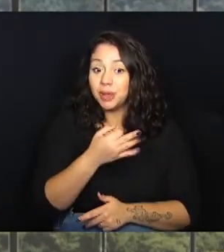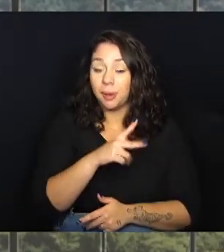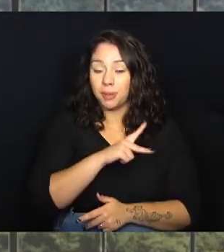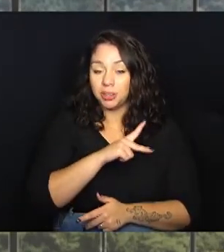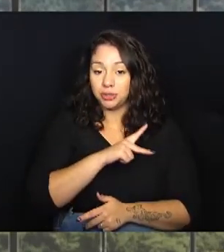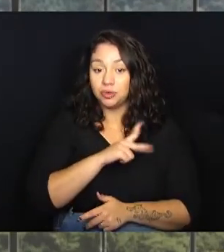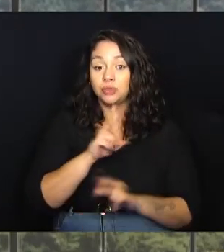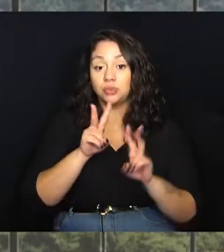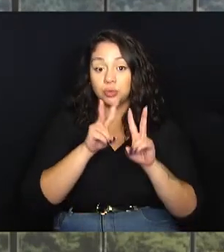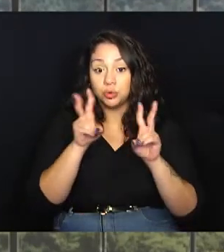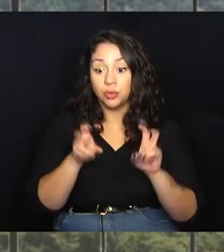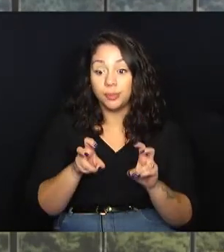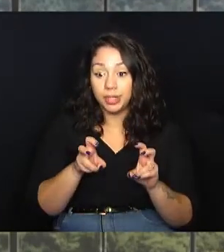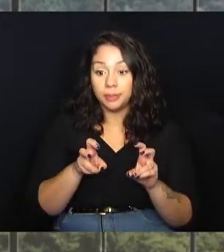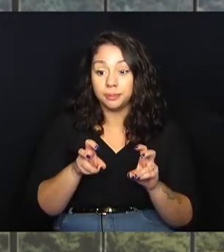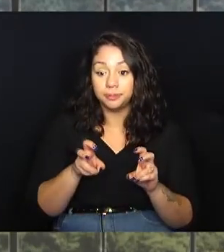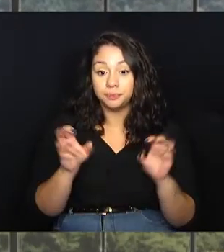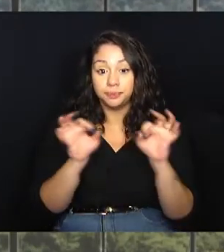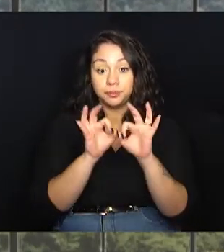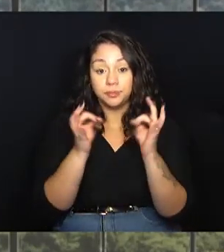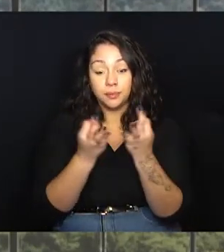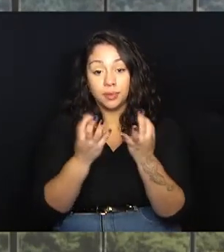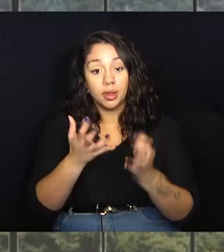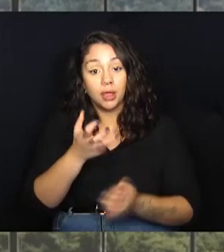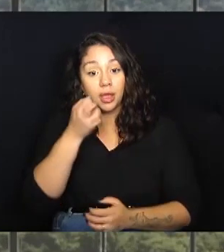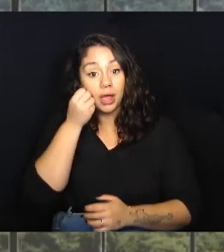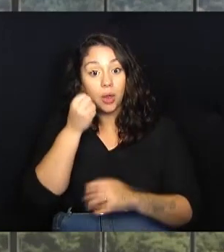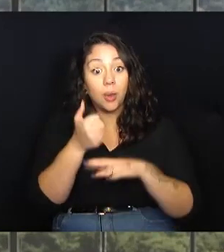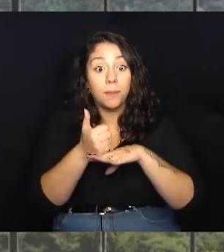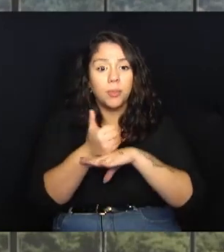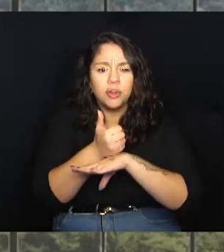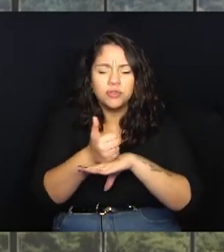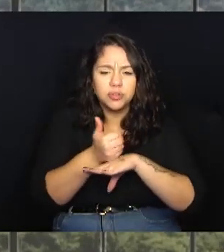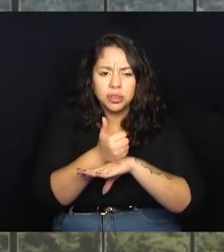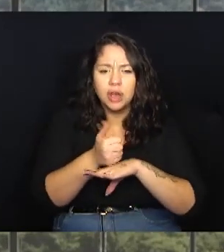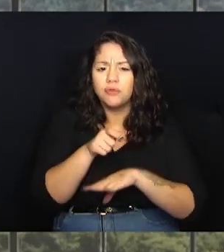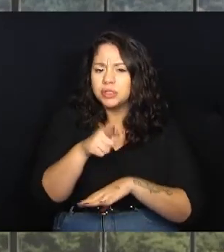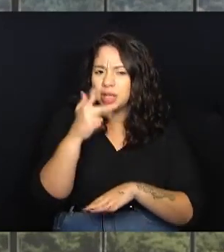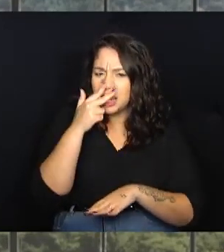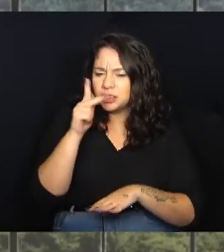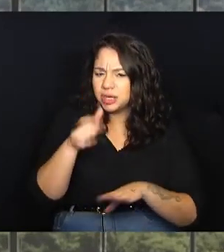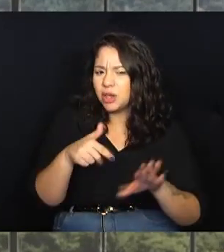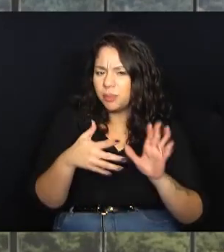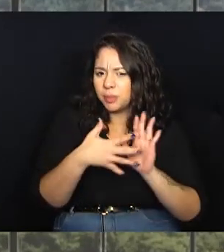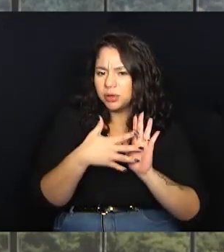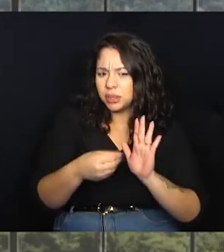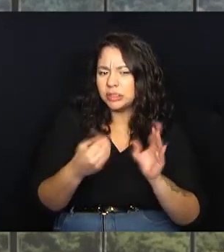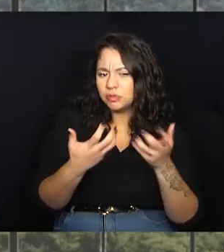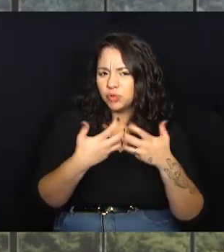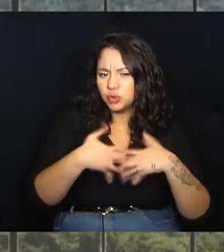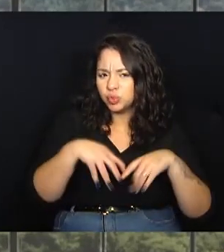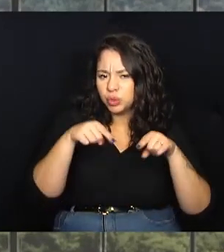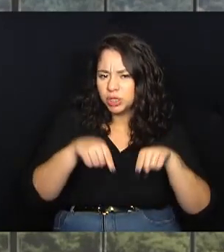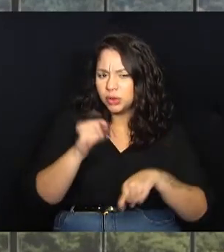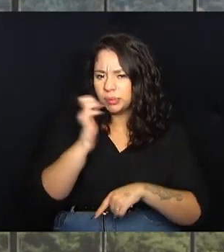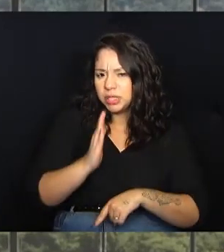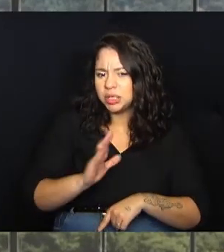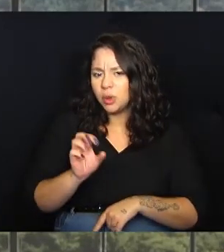sobre a questão de família acolhedora profissional. Você acha que esse é um modelo que daria certo no Brasil ou